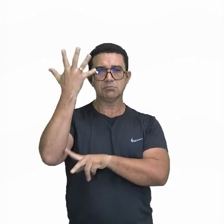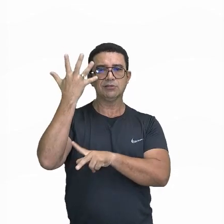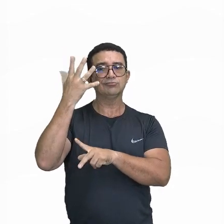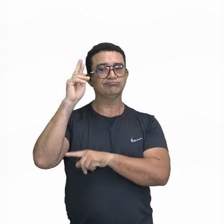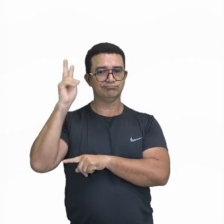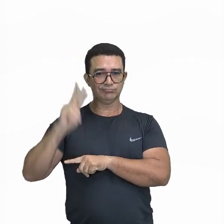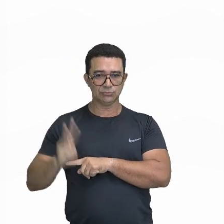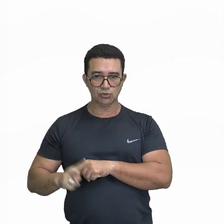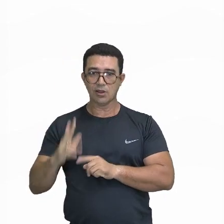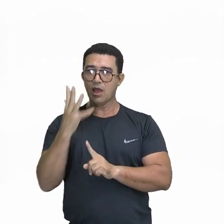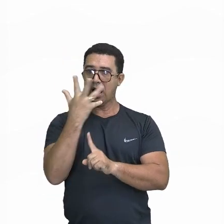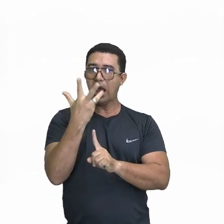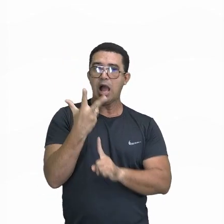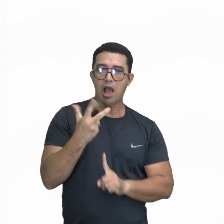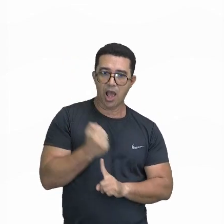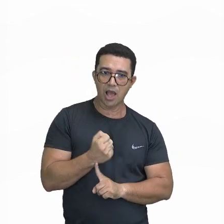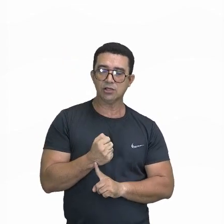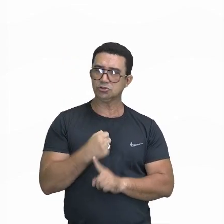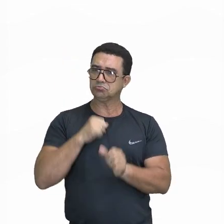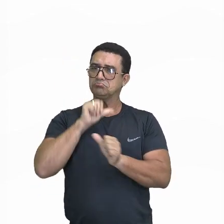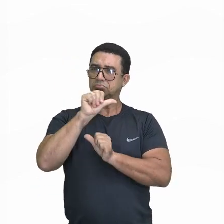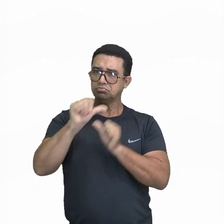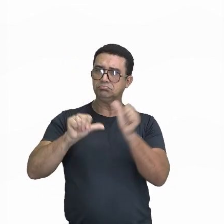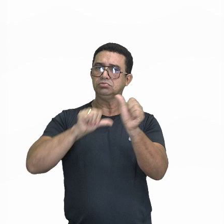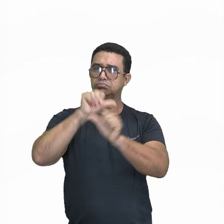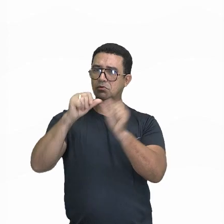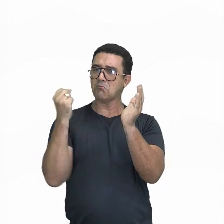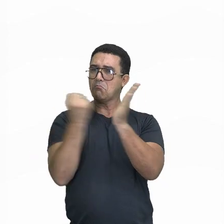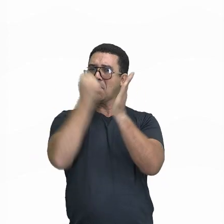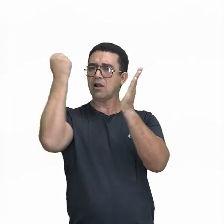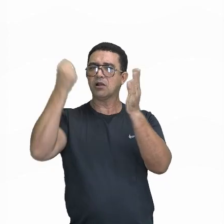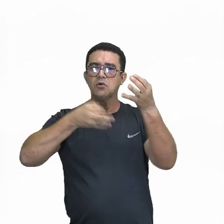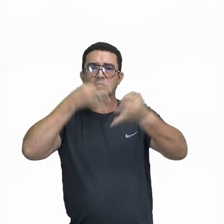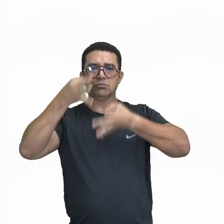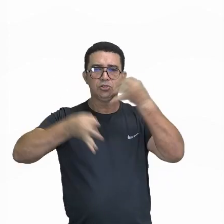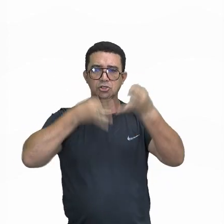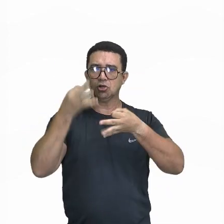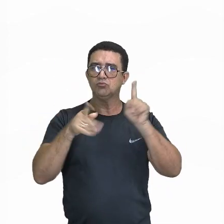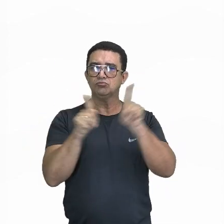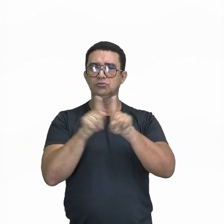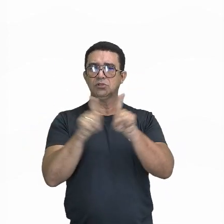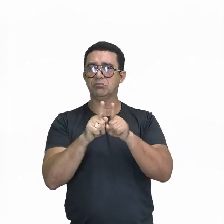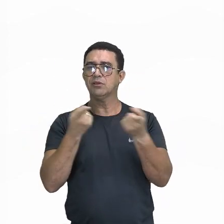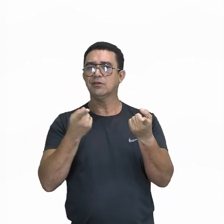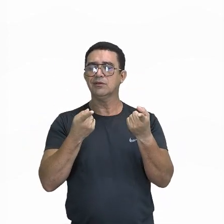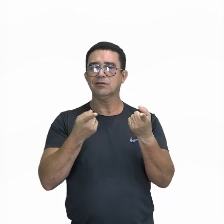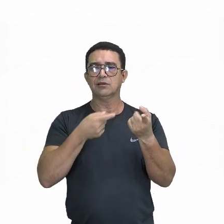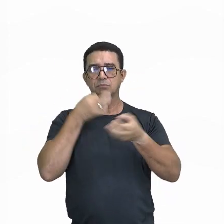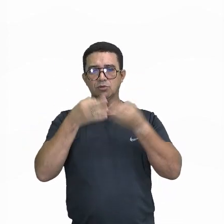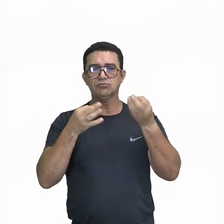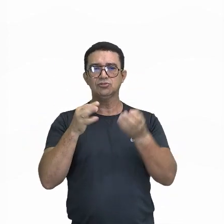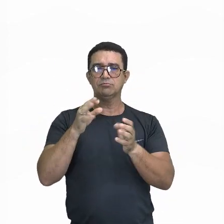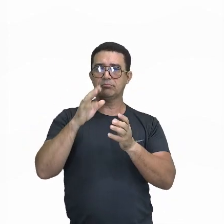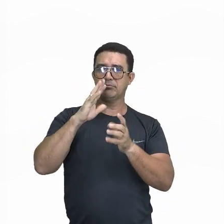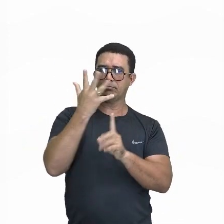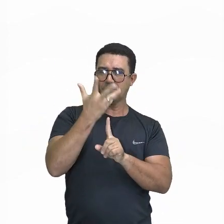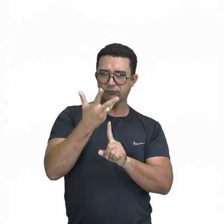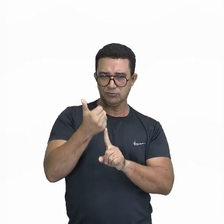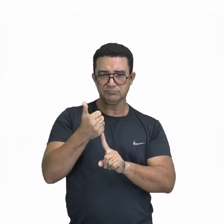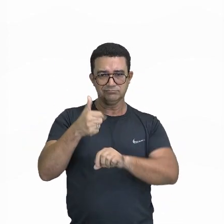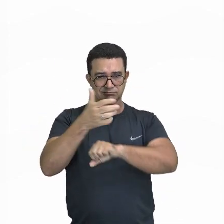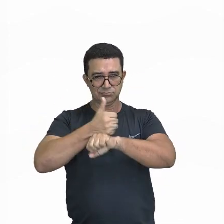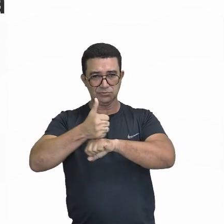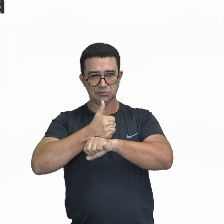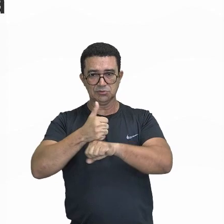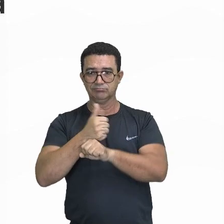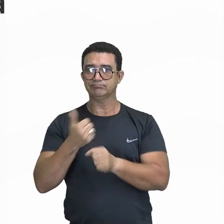arte age ou reage, marcando a opinião e a postura dos artistas da época. E vamos conceituar a